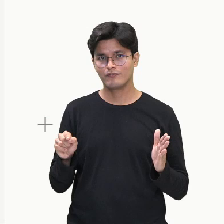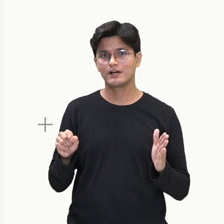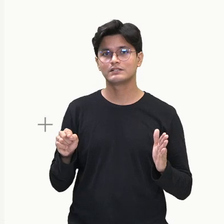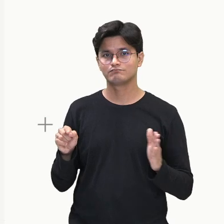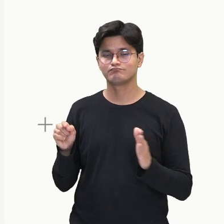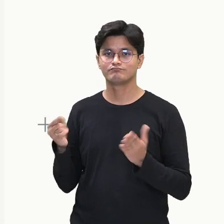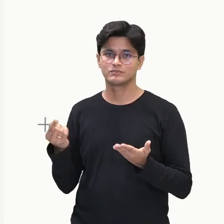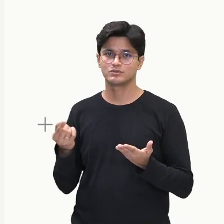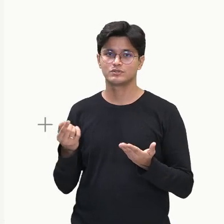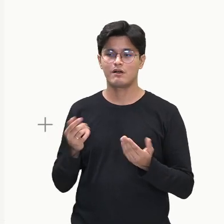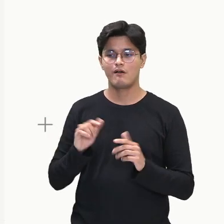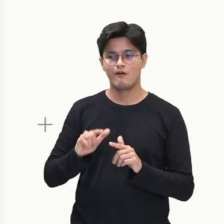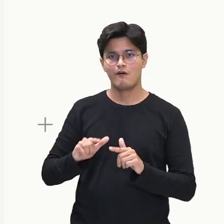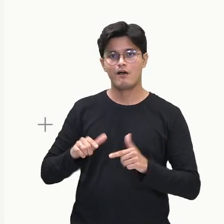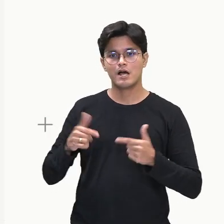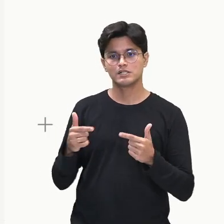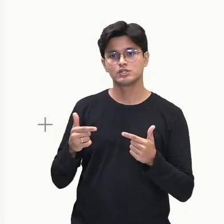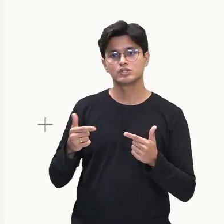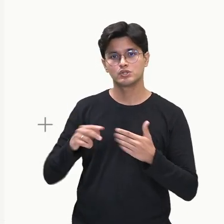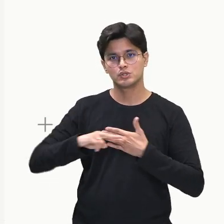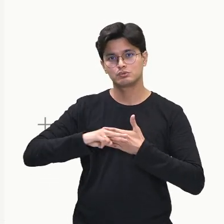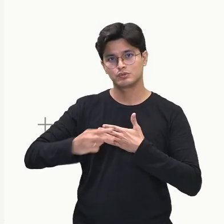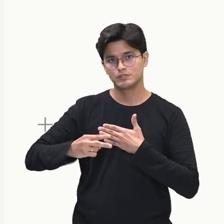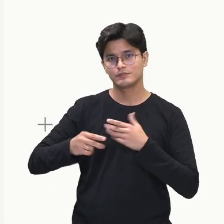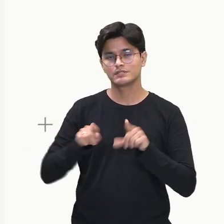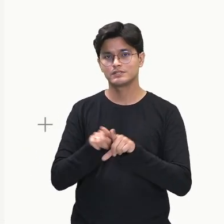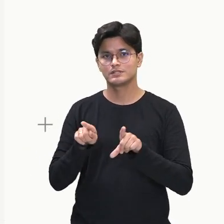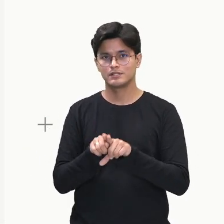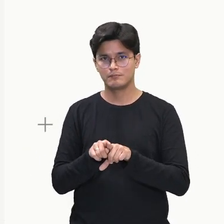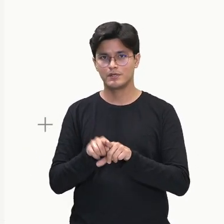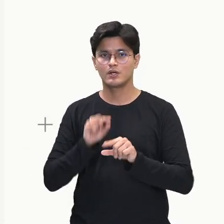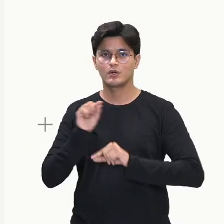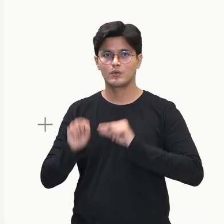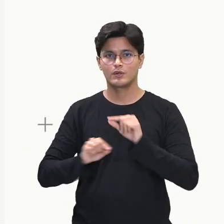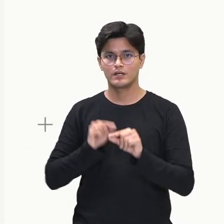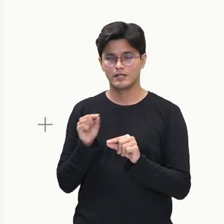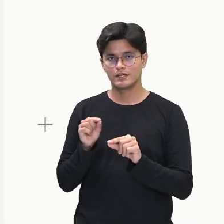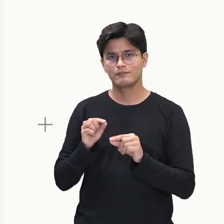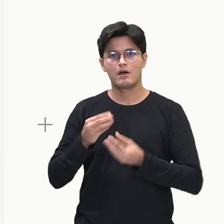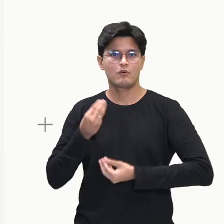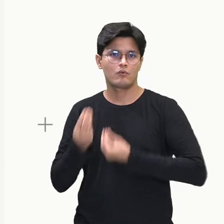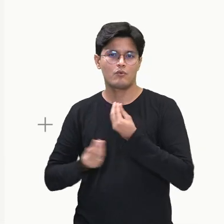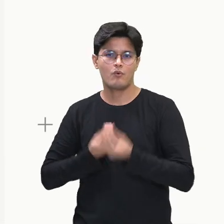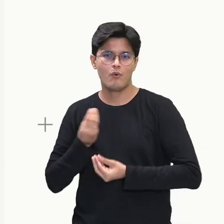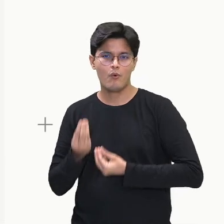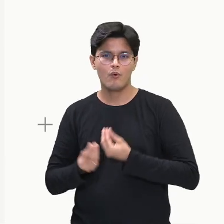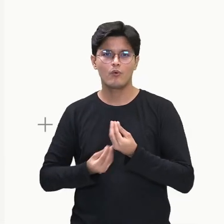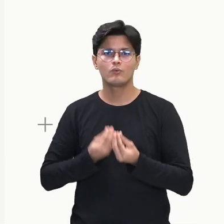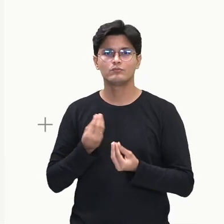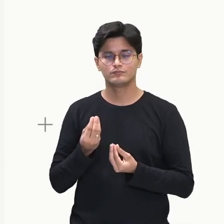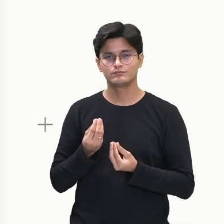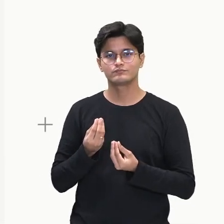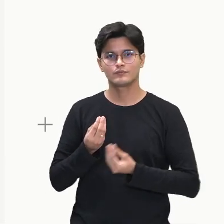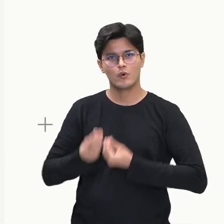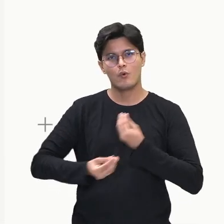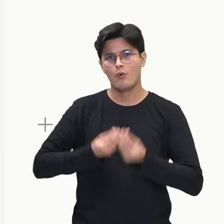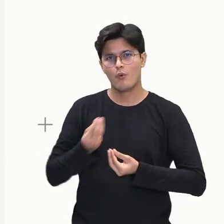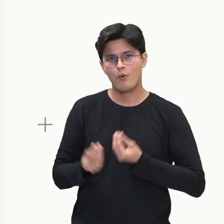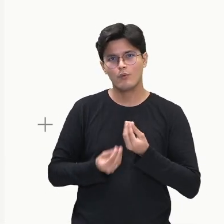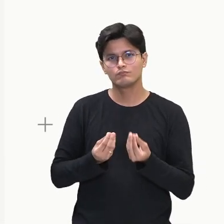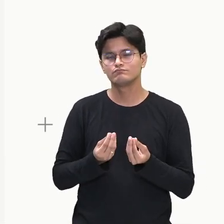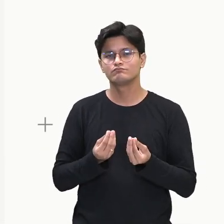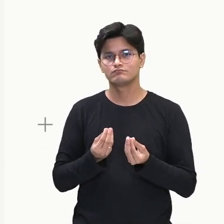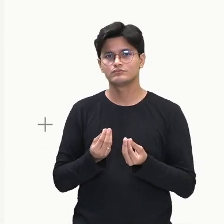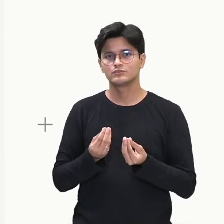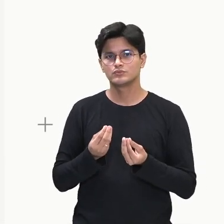ações, mas não só das ações, como também das situações, das condições, onde tudo começou a